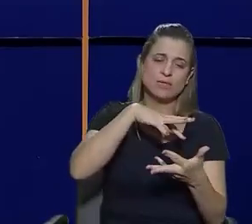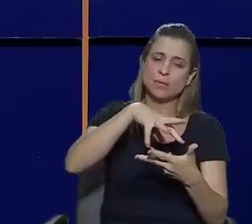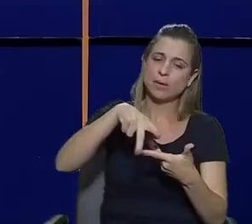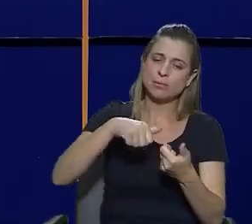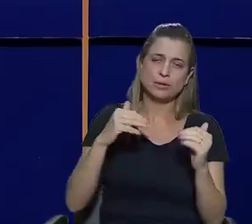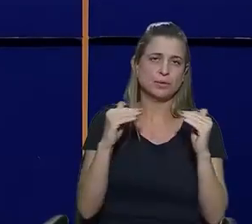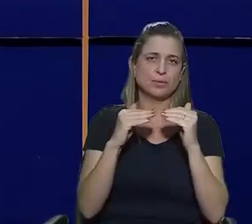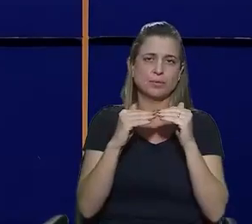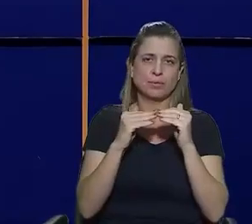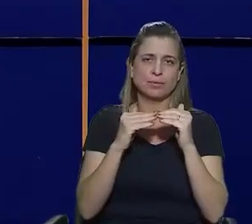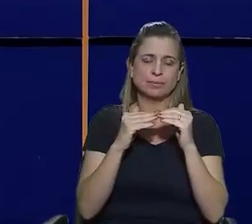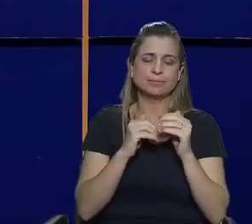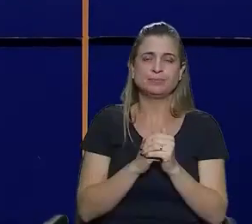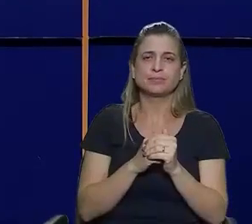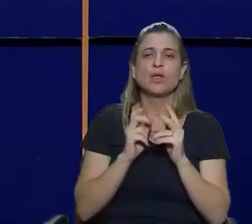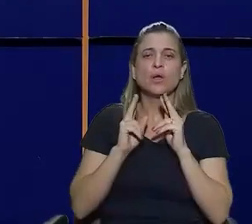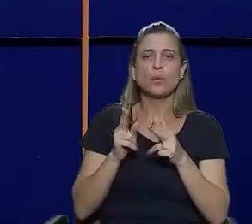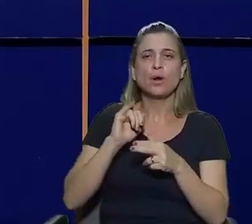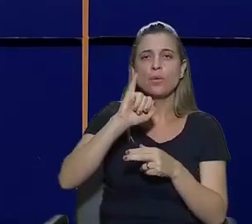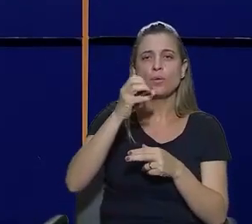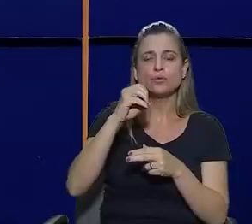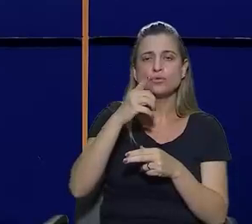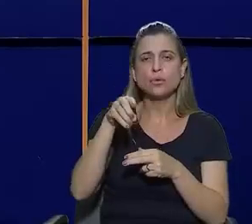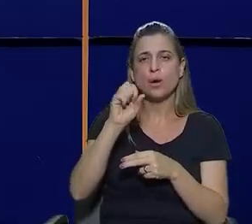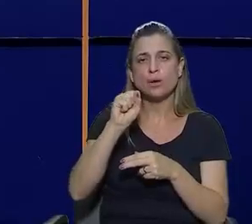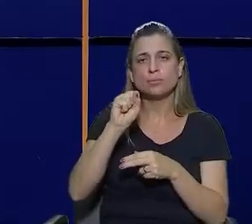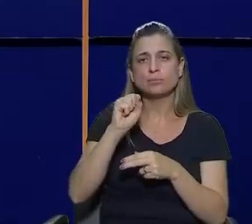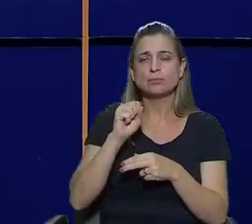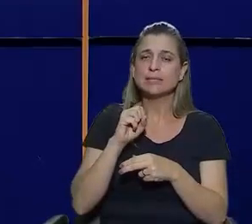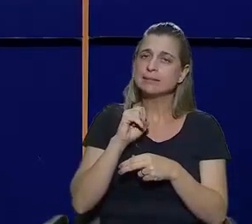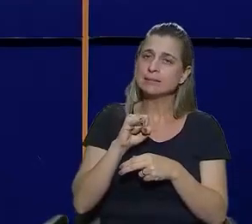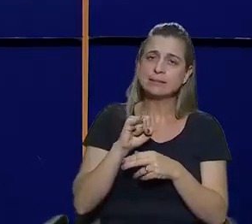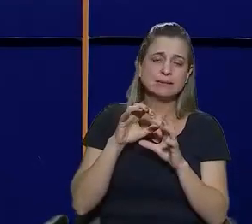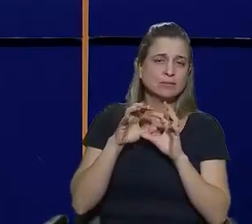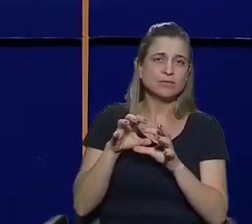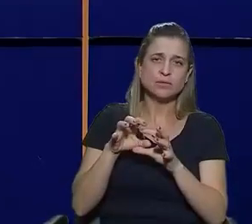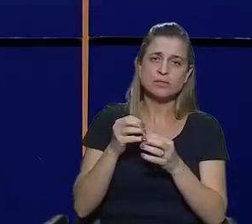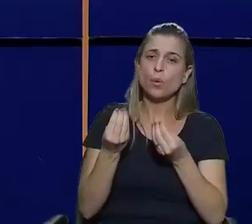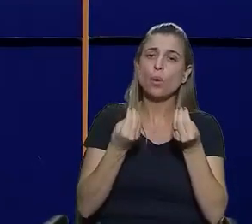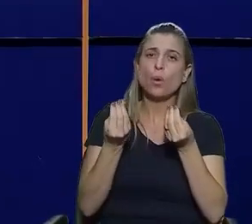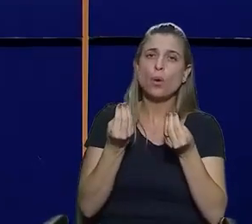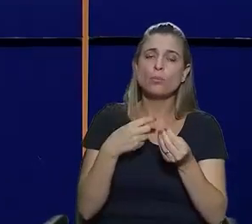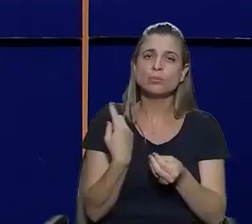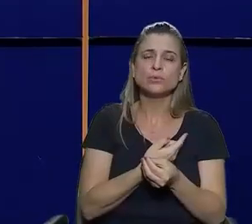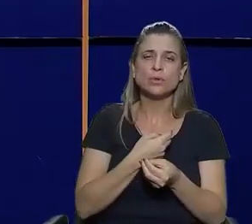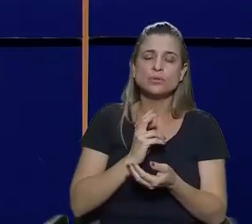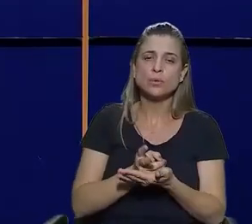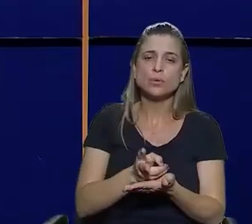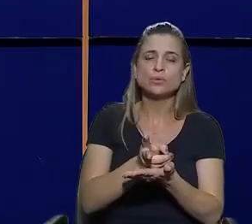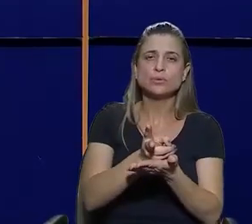é como o João está falando, se não for isso, a gente não tem por que continuar, a gente não vai se mover, né?